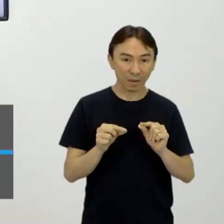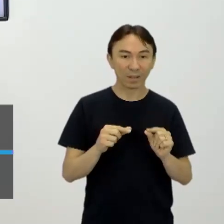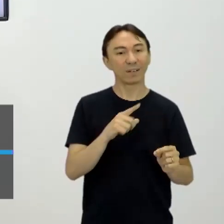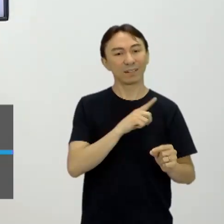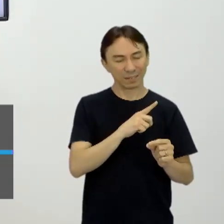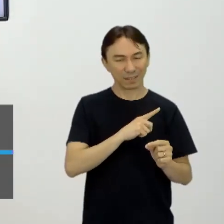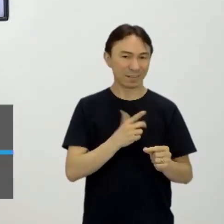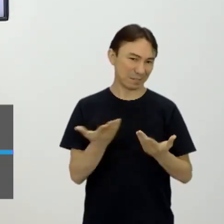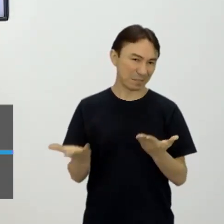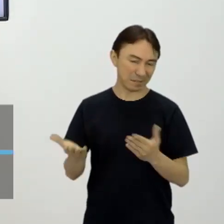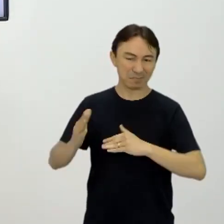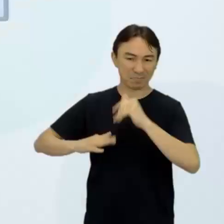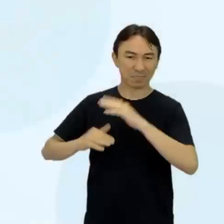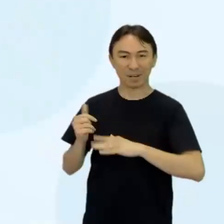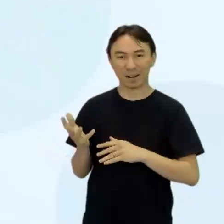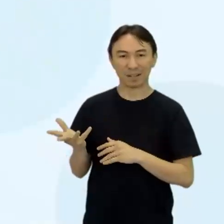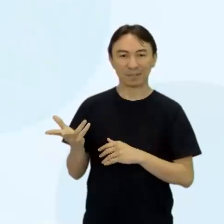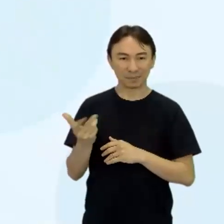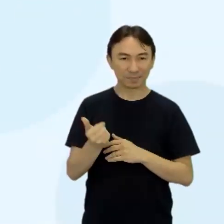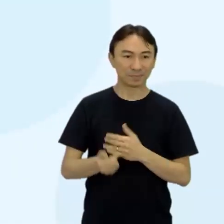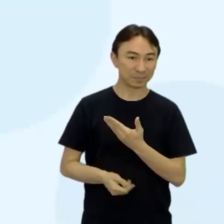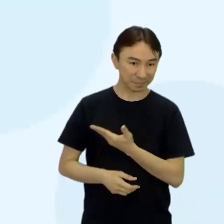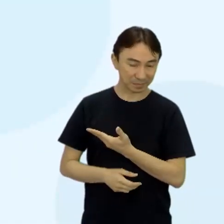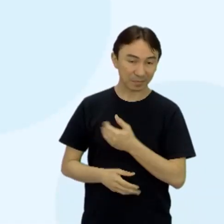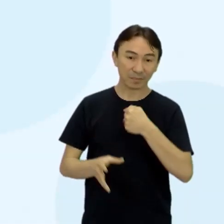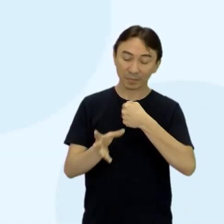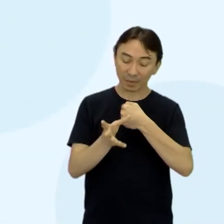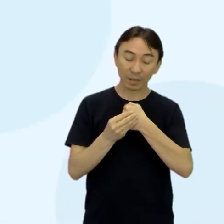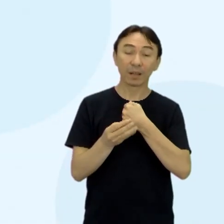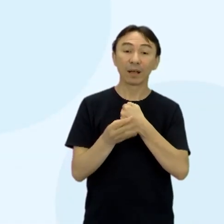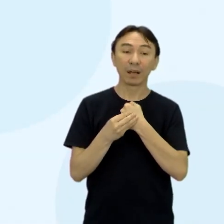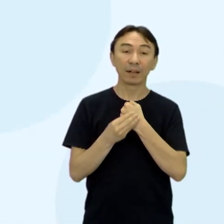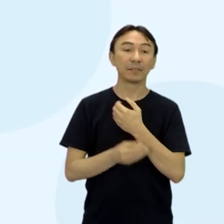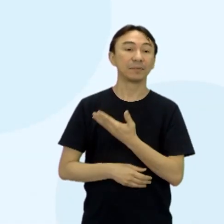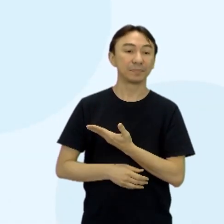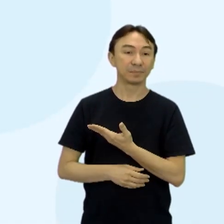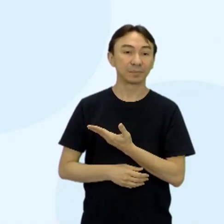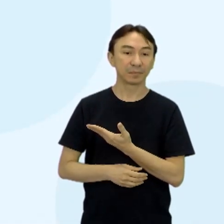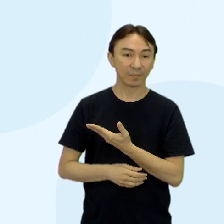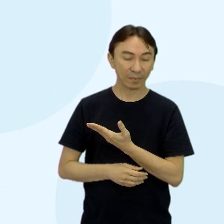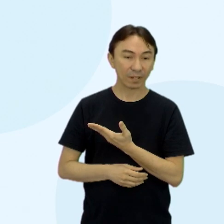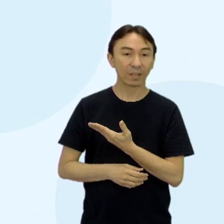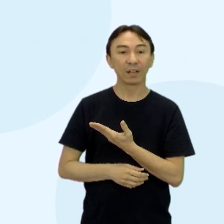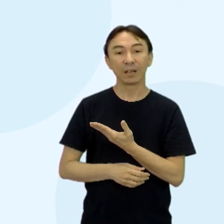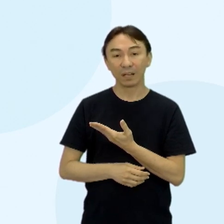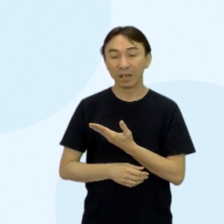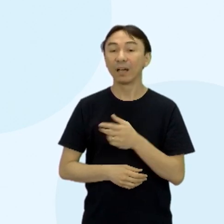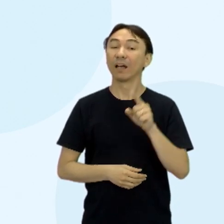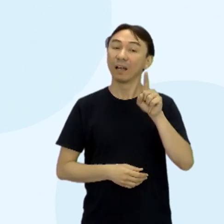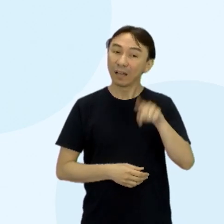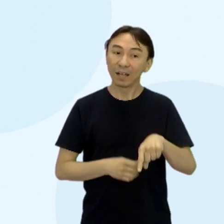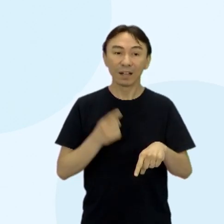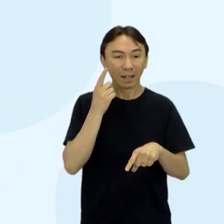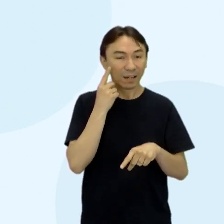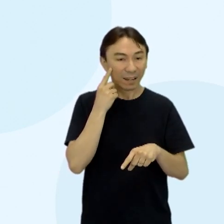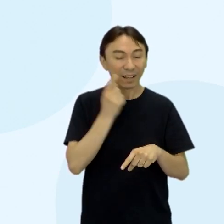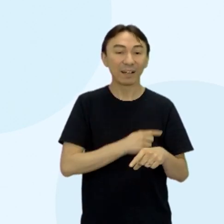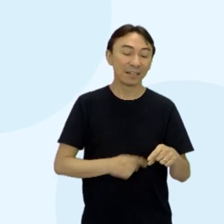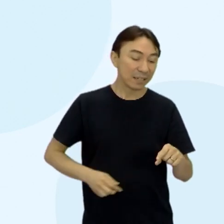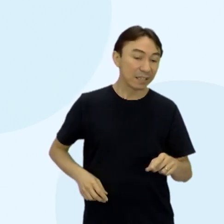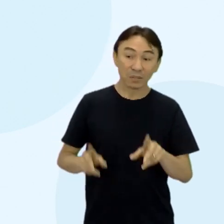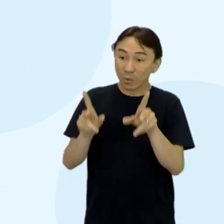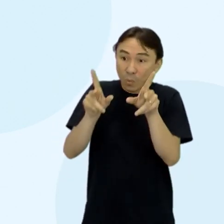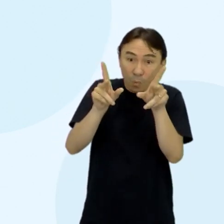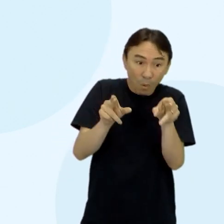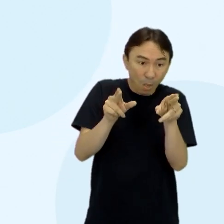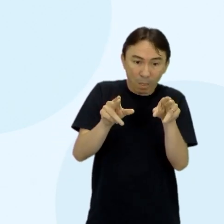de habilidade, ó, de olho na tela aí, ó. Objeto de conhecimento são as propriedades da igualdade e problemas que tratam da